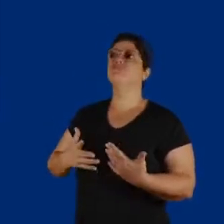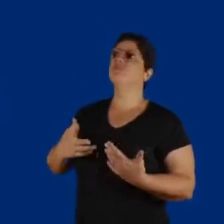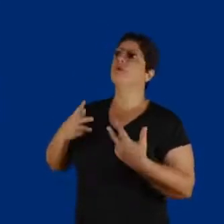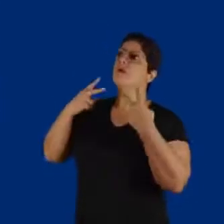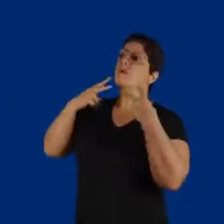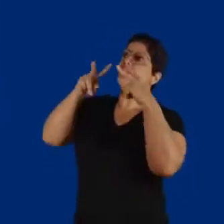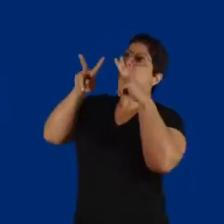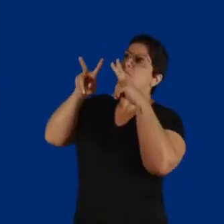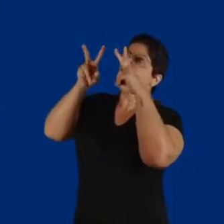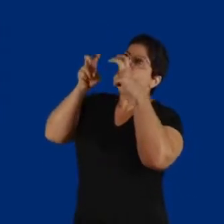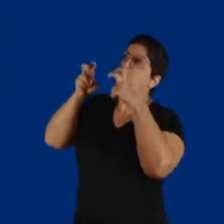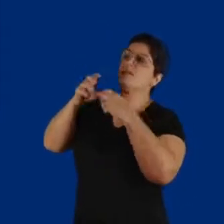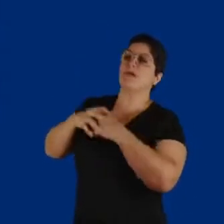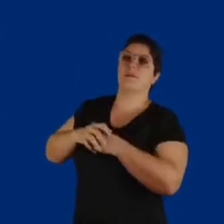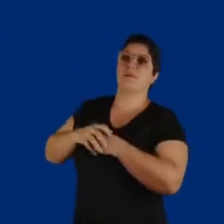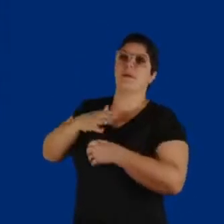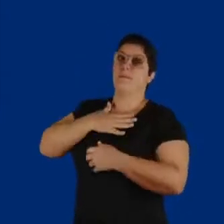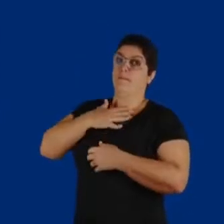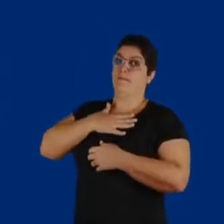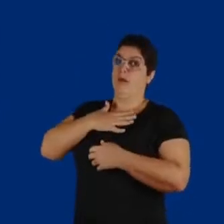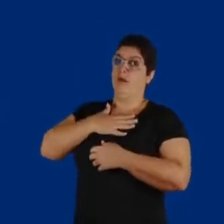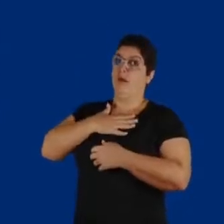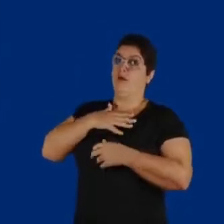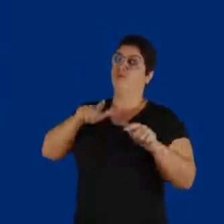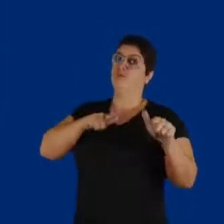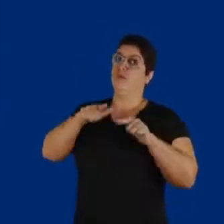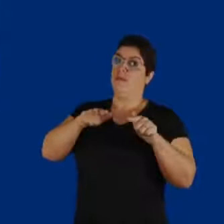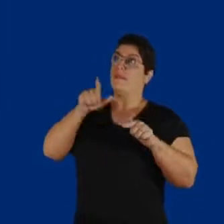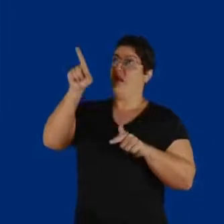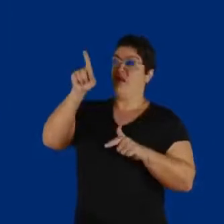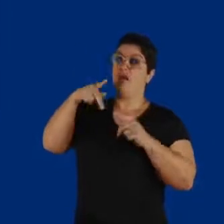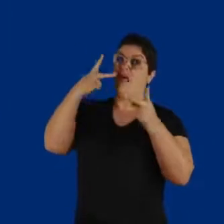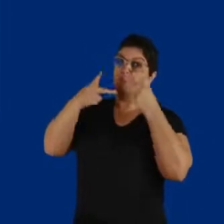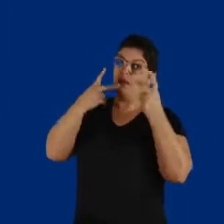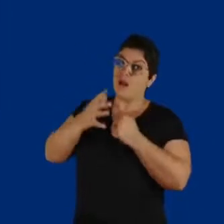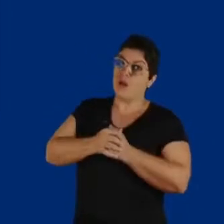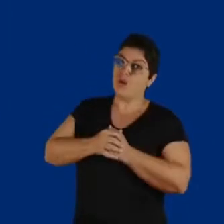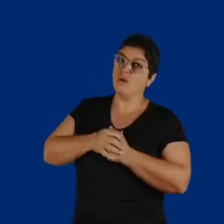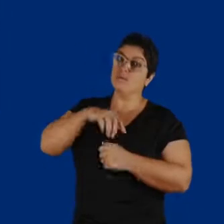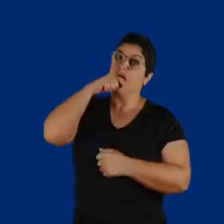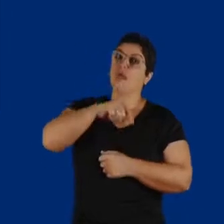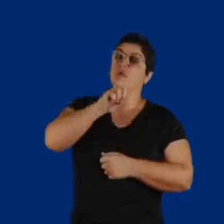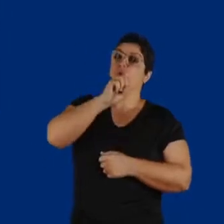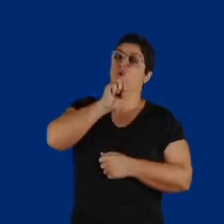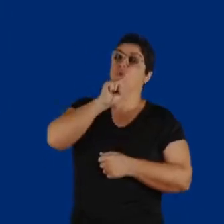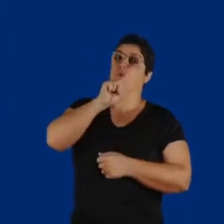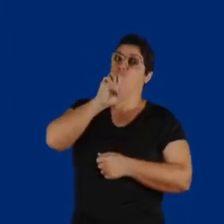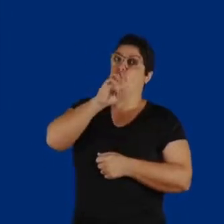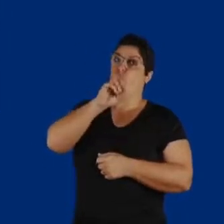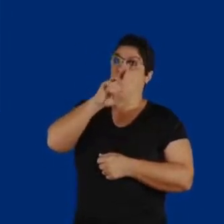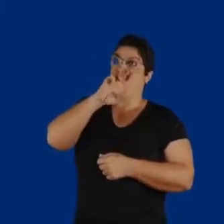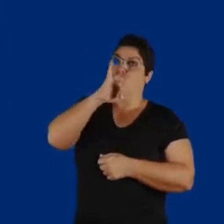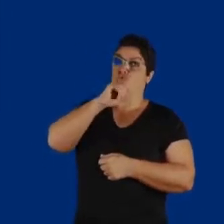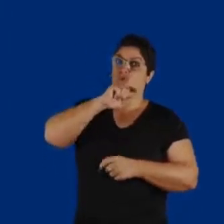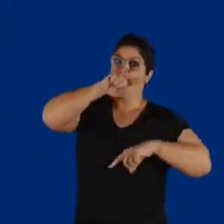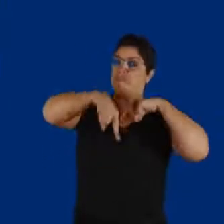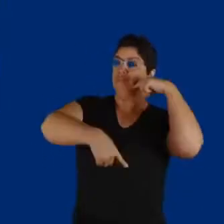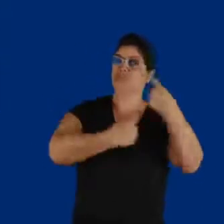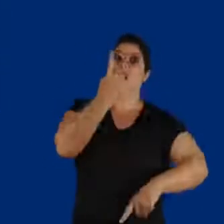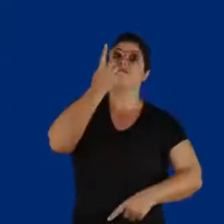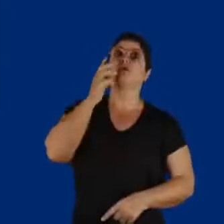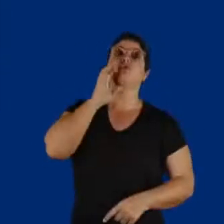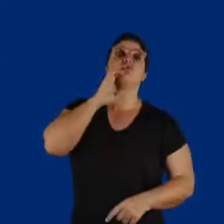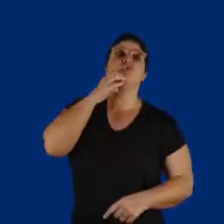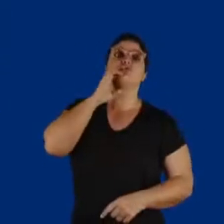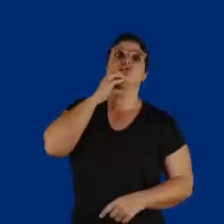meu trabalho, nós temos aí em São Paulo o trabalho do doutor Osório César, que fez uma revolução científica